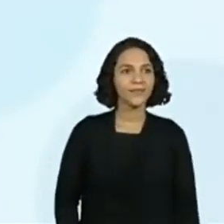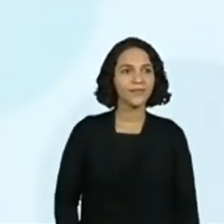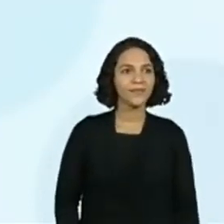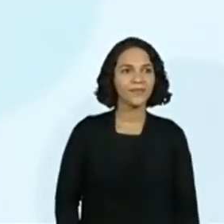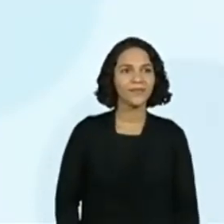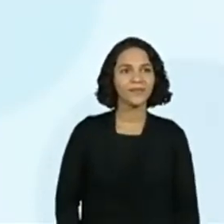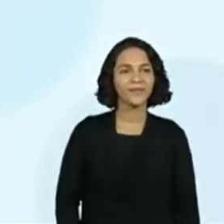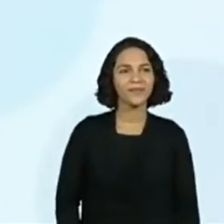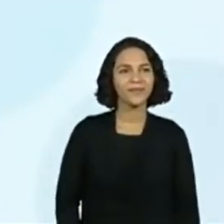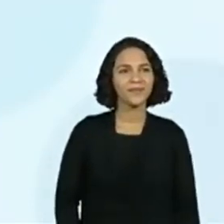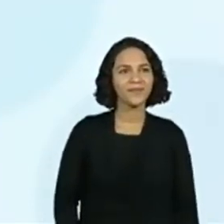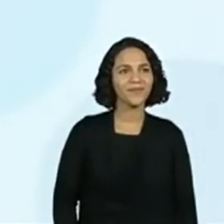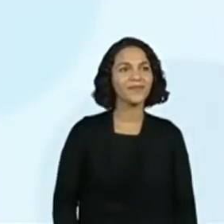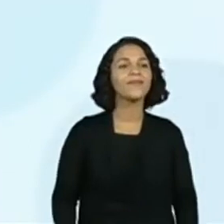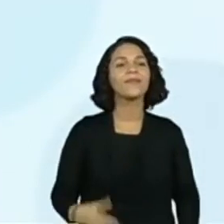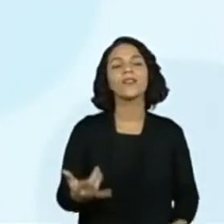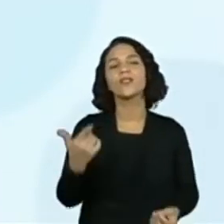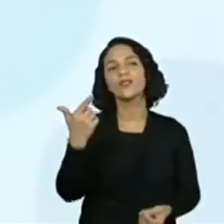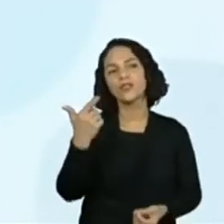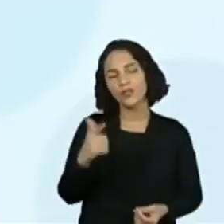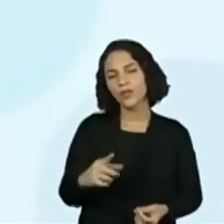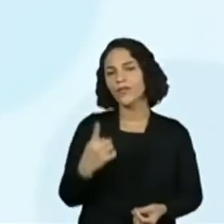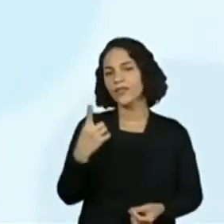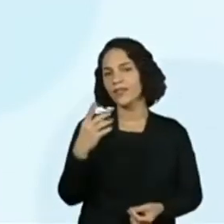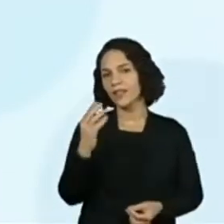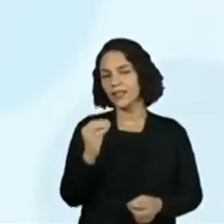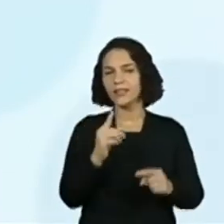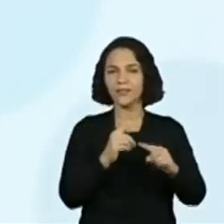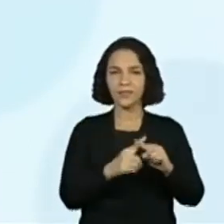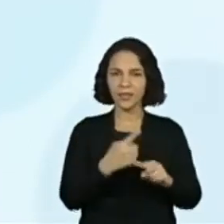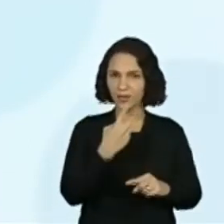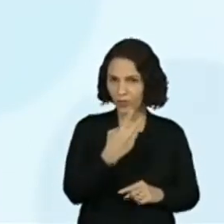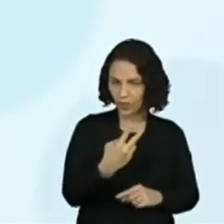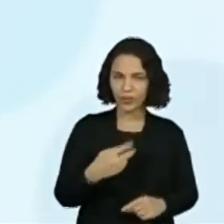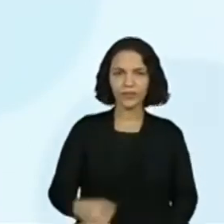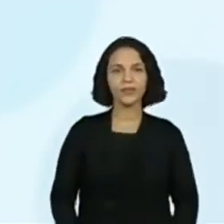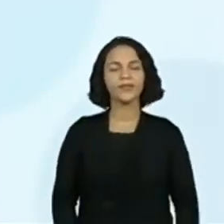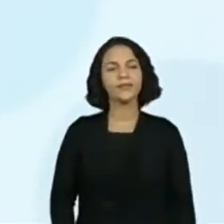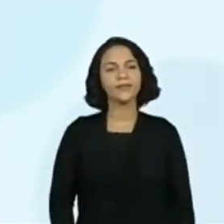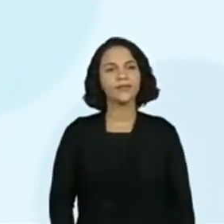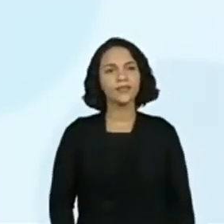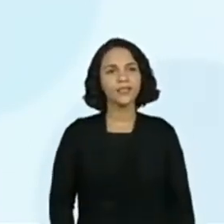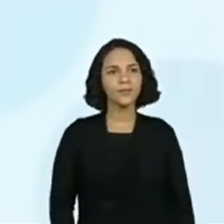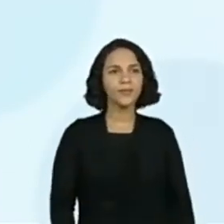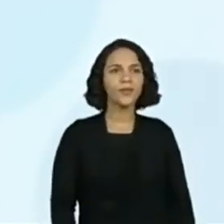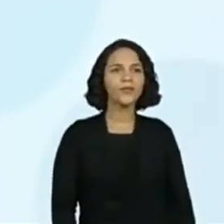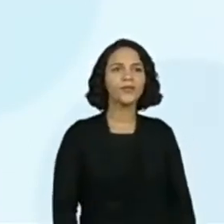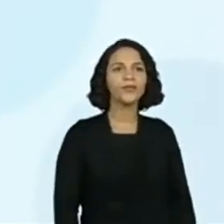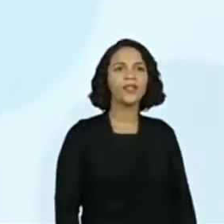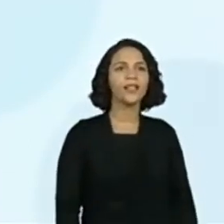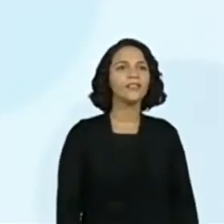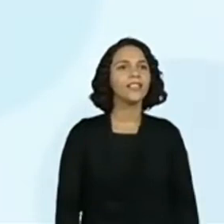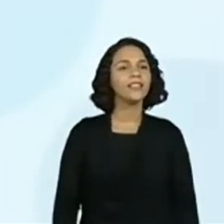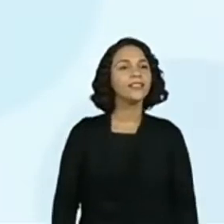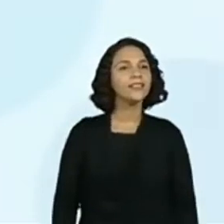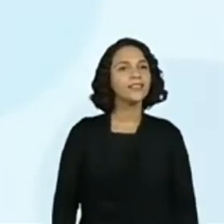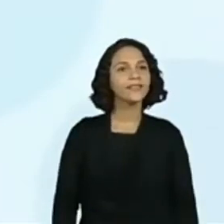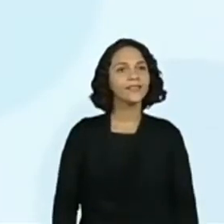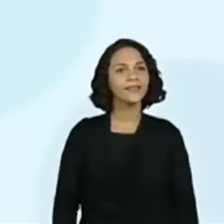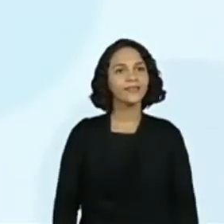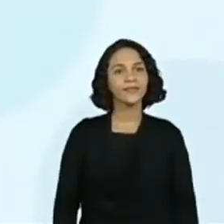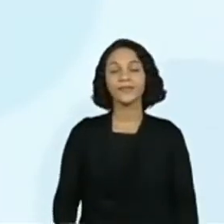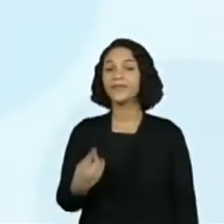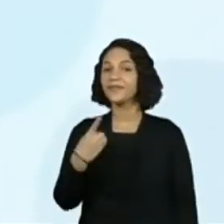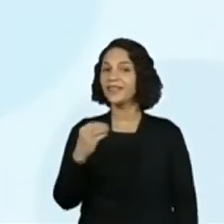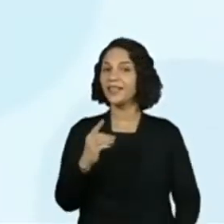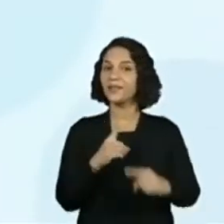E aí, nós temos de novo 10 mais 2. Mais 10 mais 2. Mais